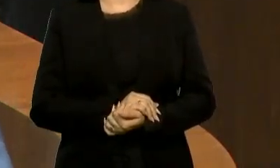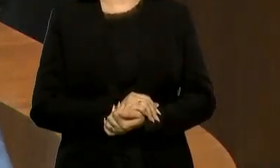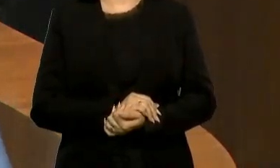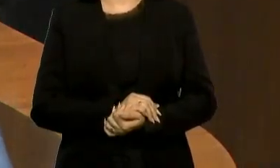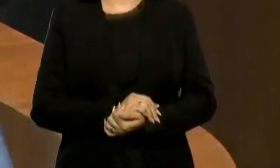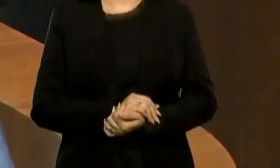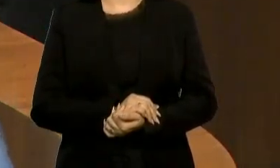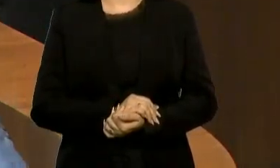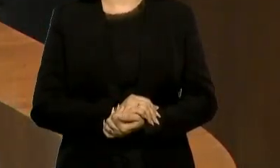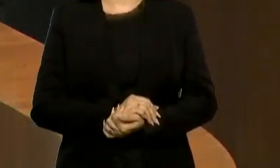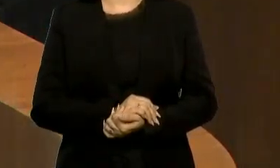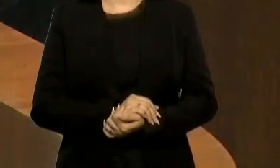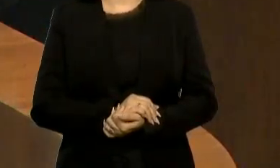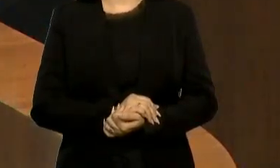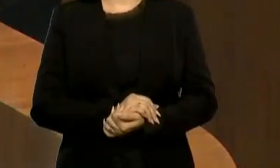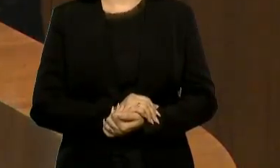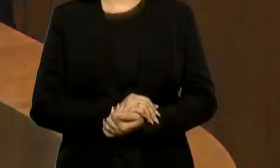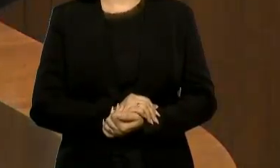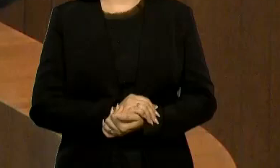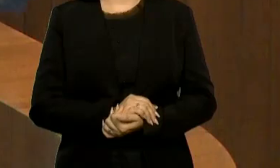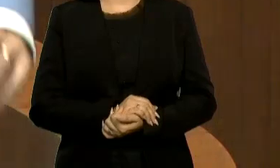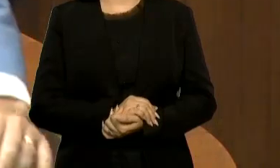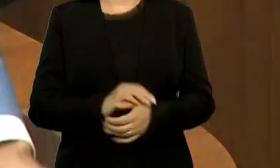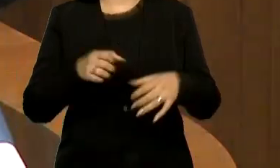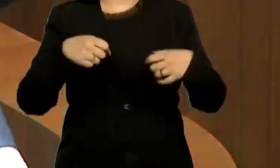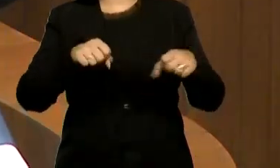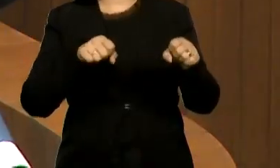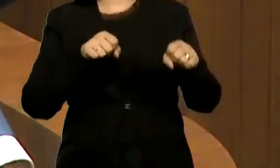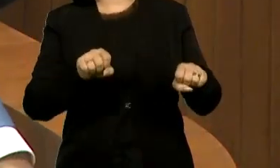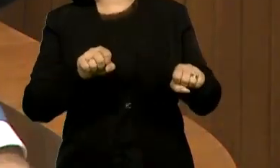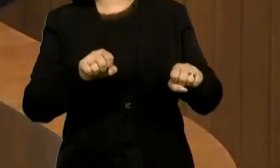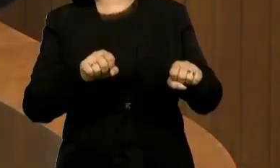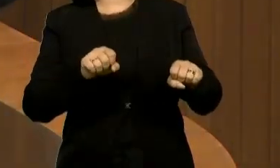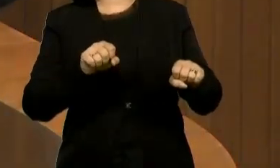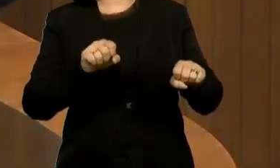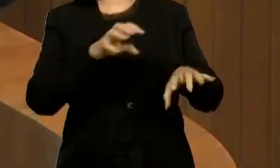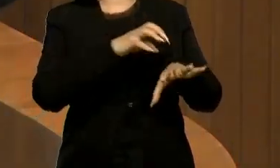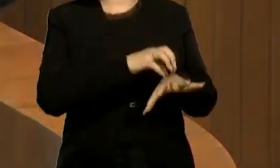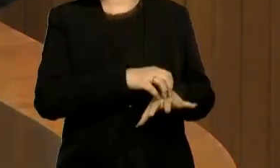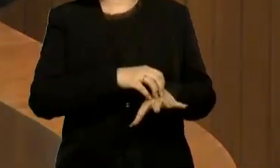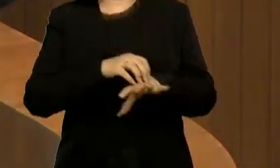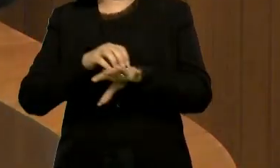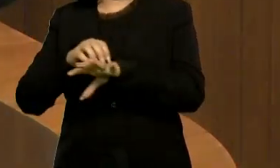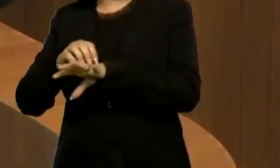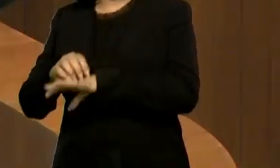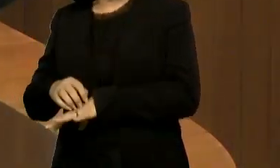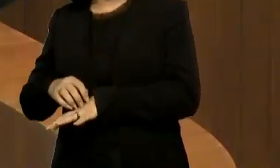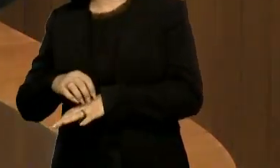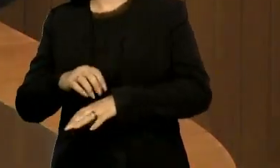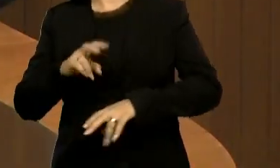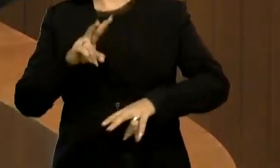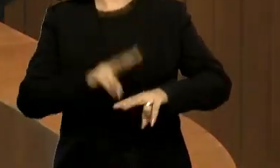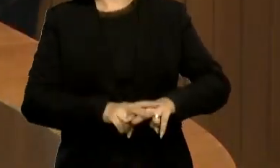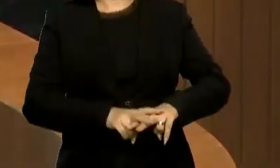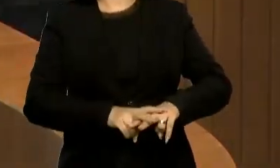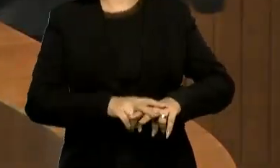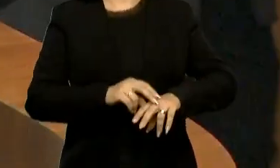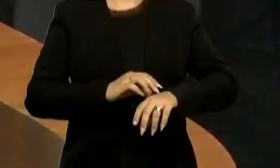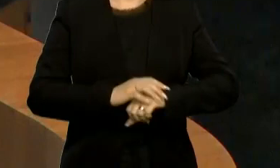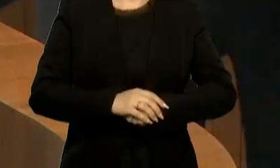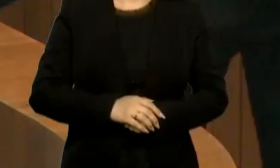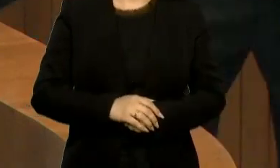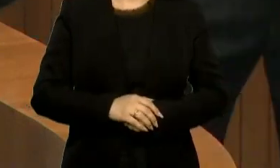questão de blitz, de apreensão de moto, porque às vezes é natural